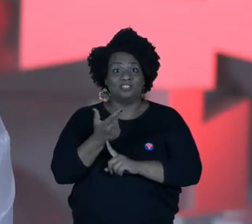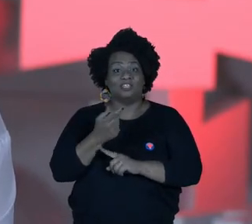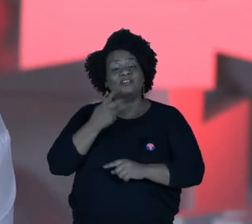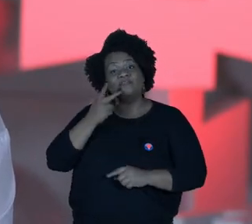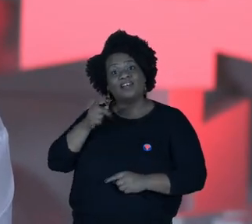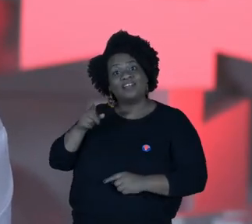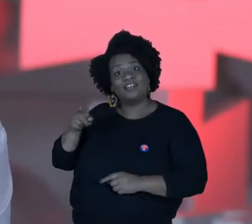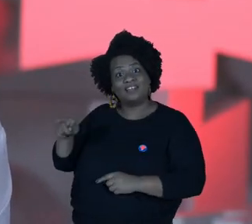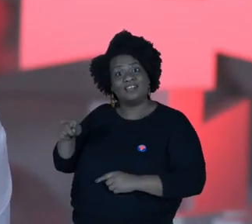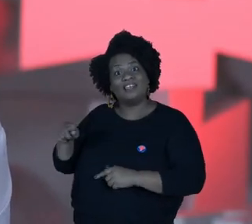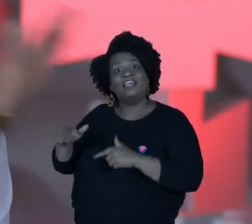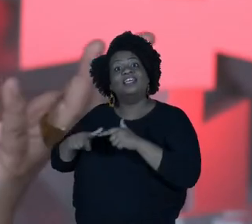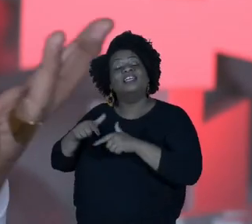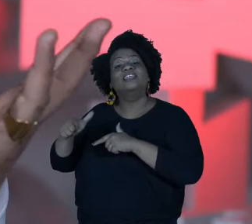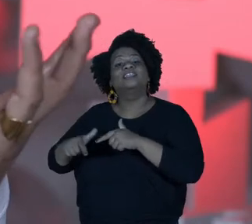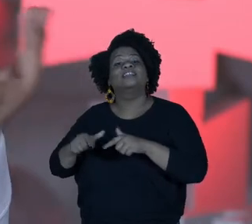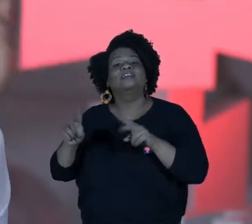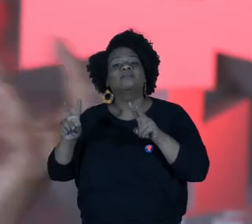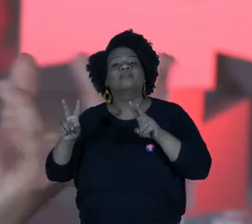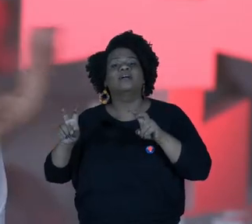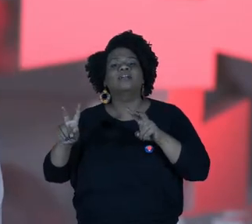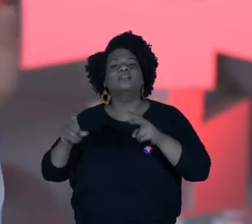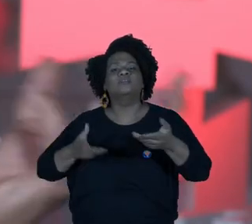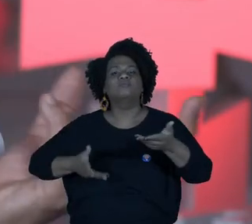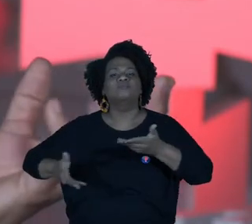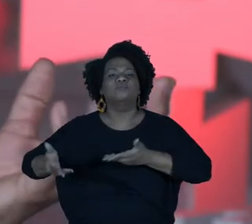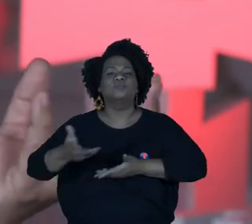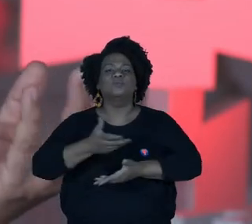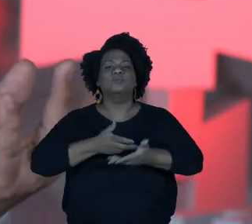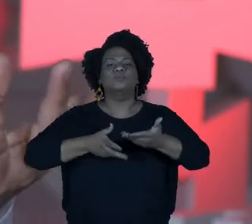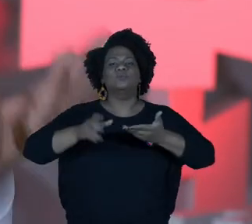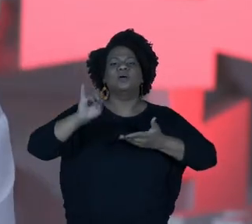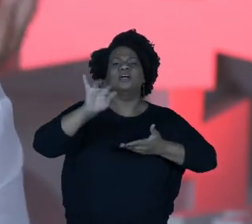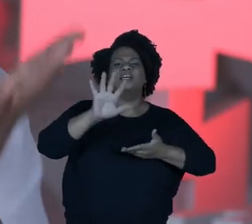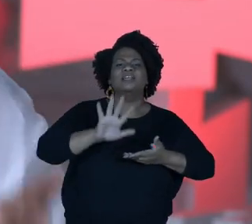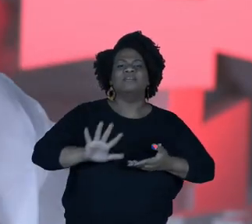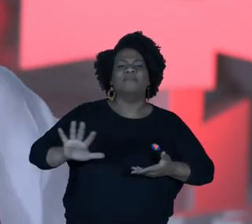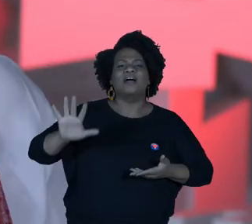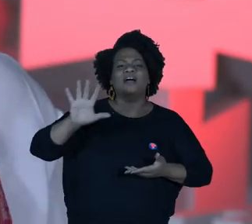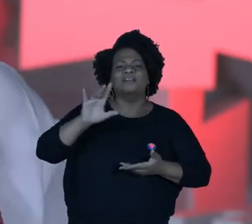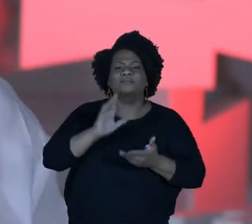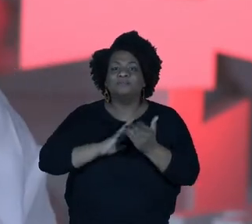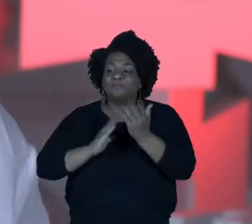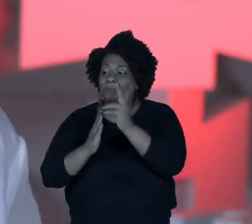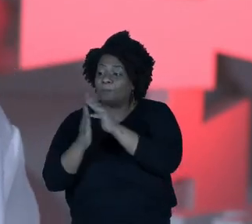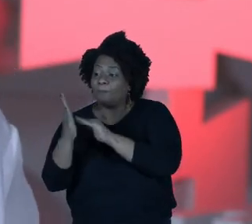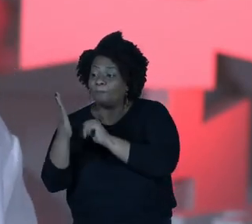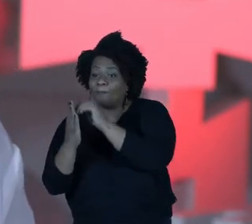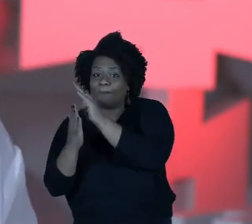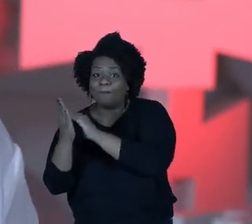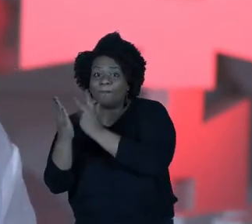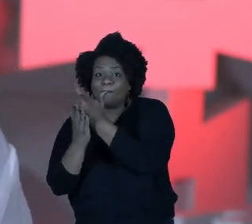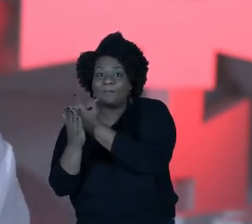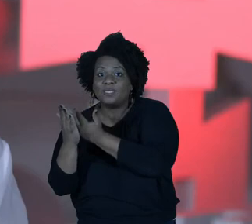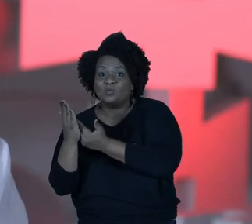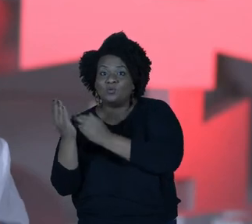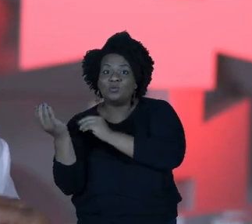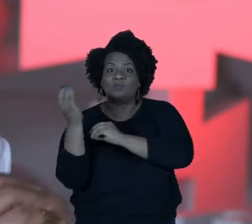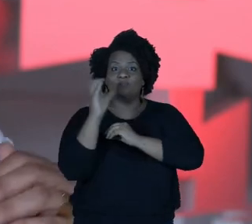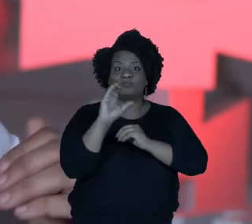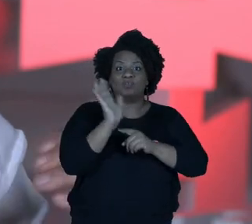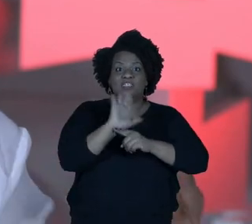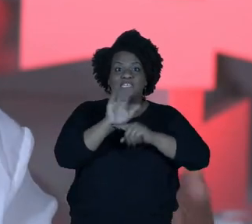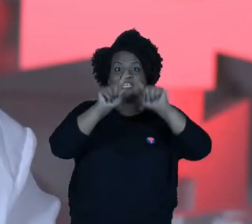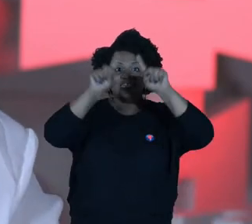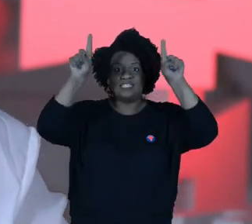trabalha numa perspectiva desse trânsito barroco de imagens. Ele pega pinturas, coloca no